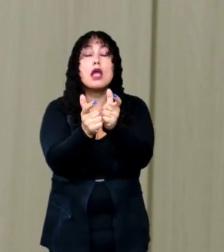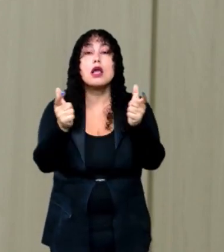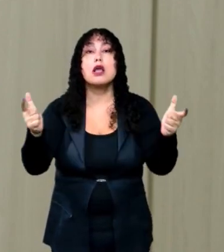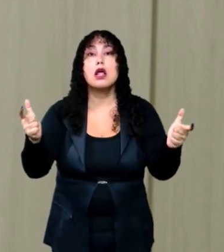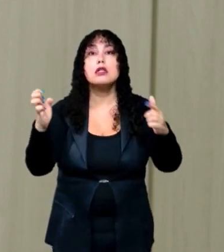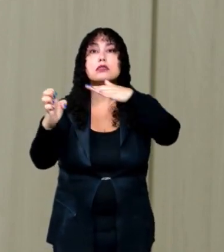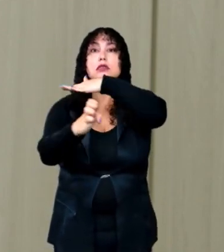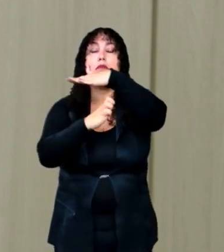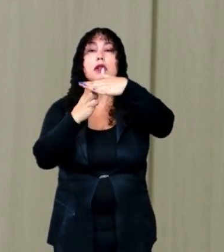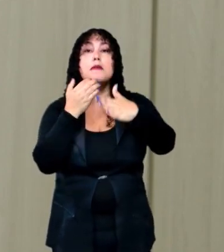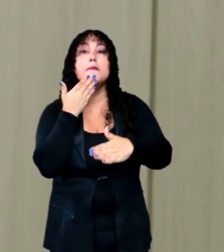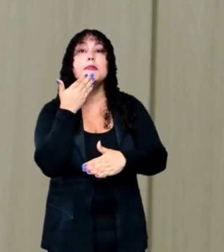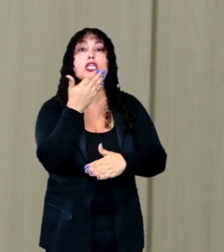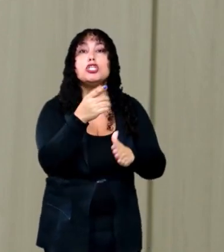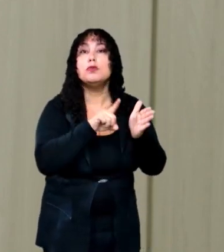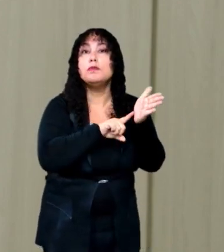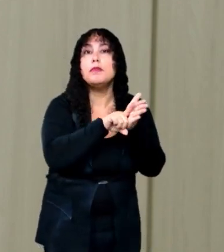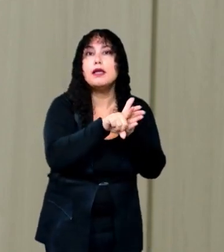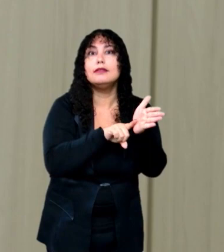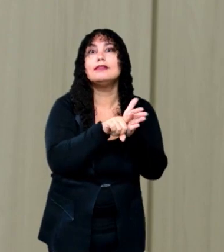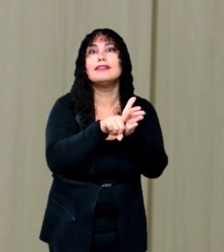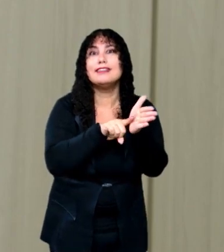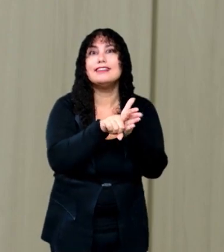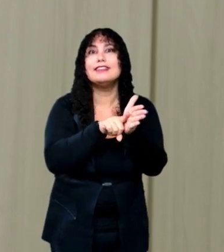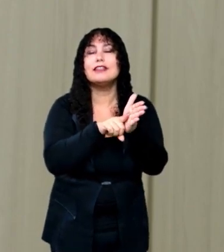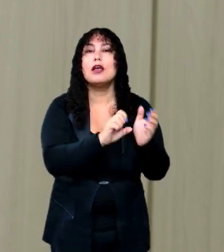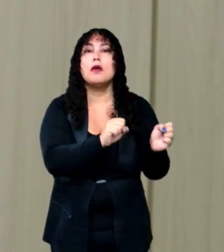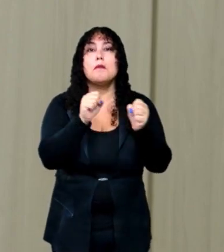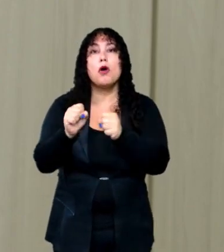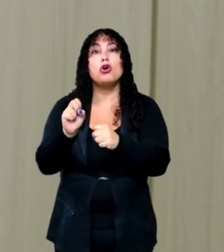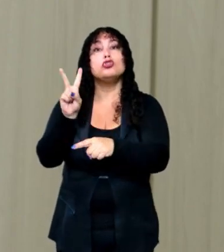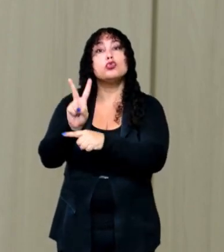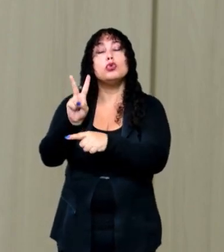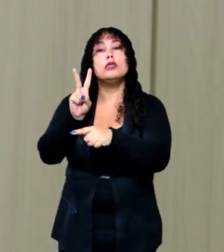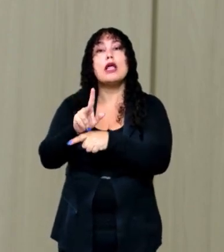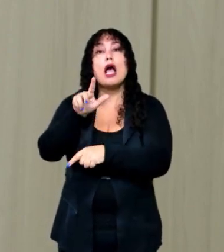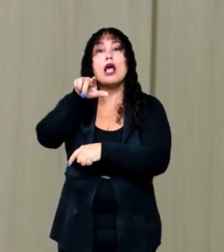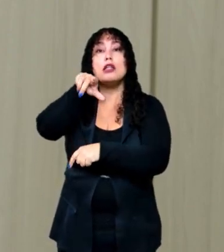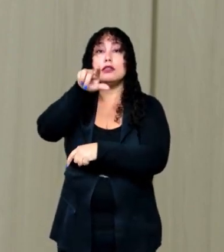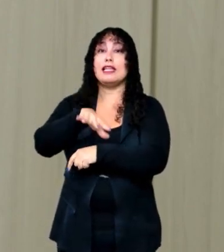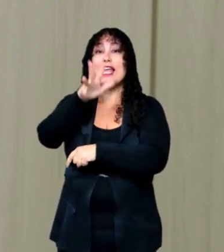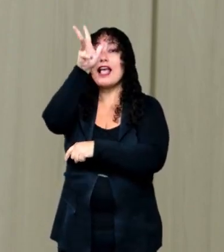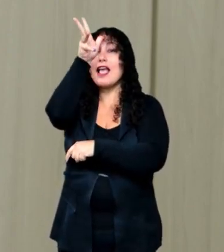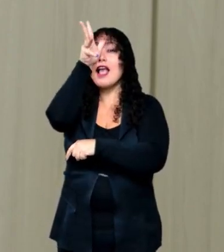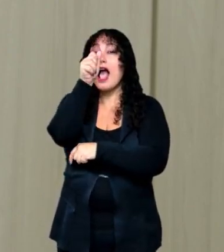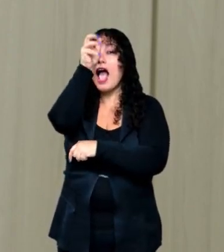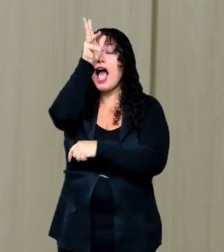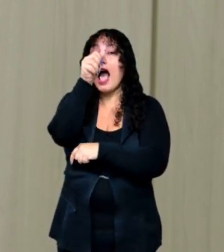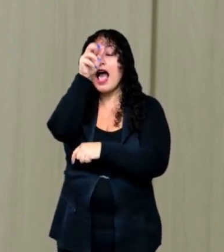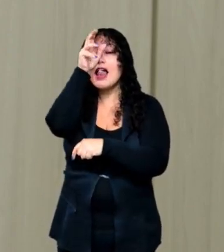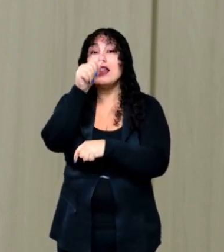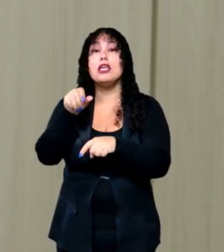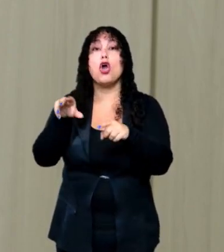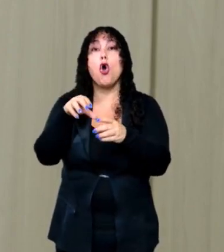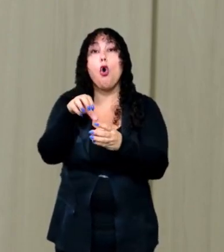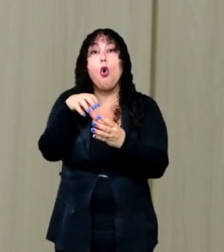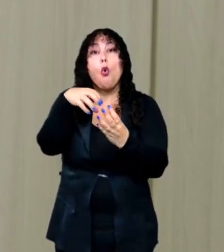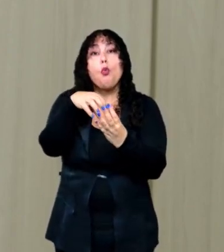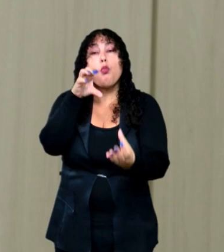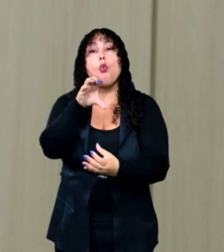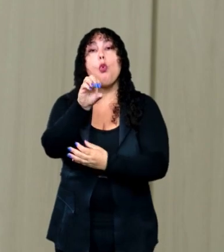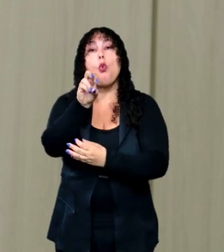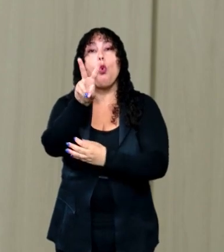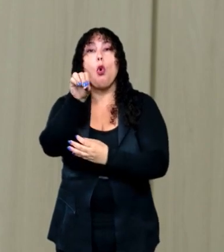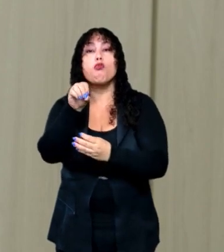empresas pedindo pesquisas para que possa se criar galinhas fora das gaiolas, galinhas que botam ovos, as galinhas poedeiras fora